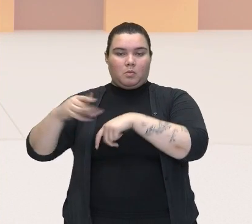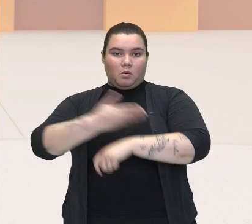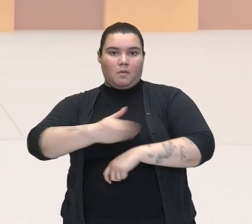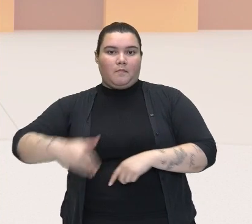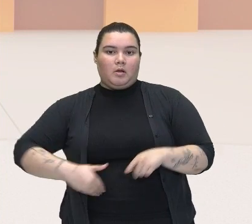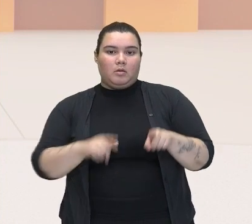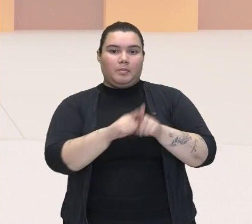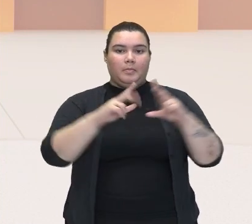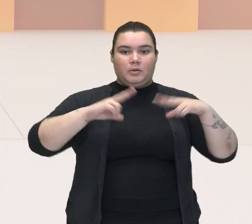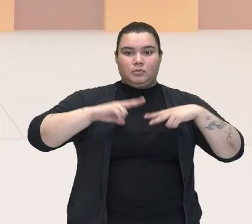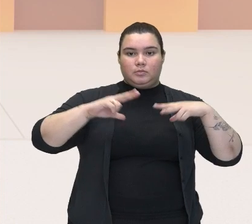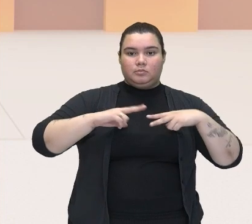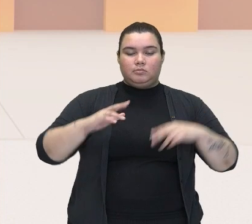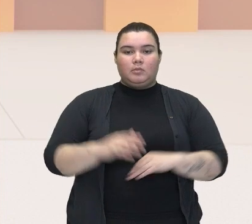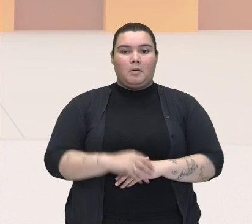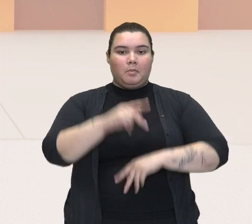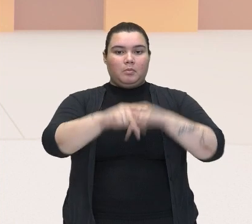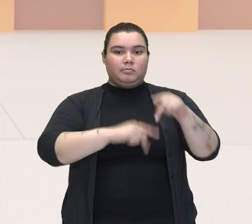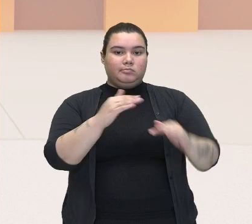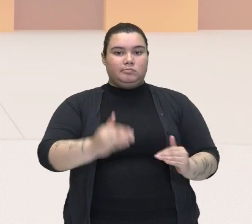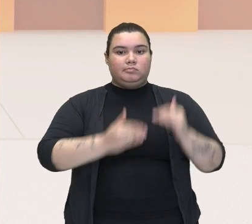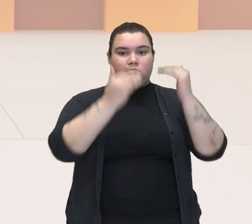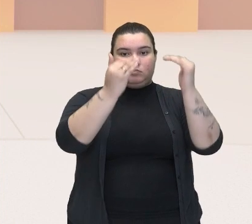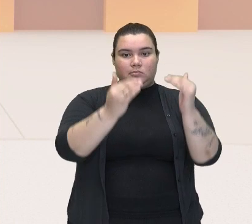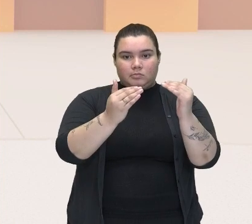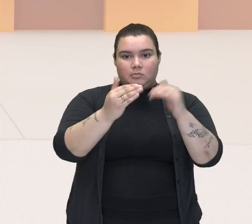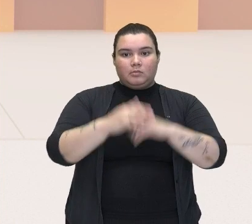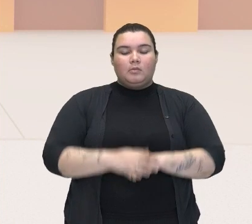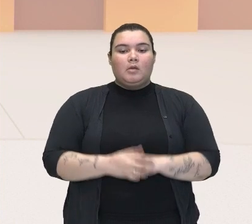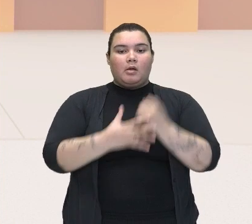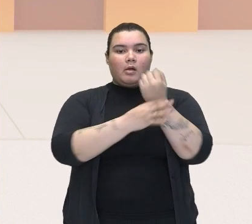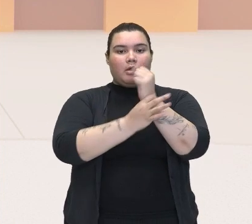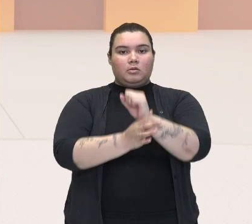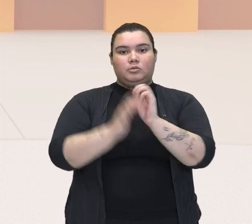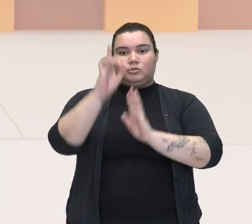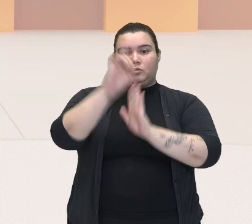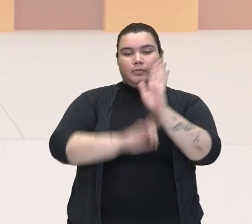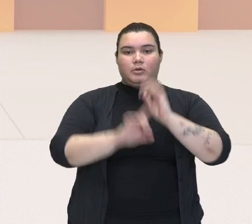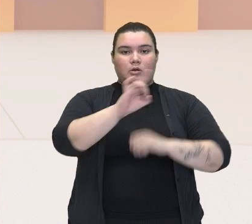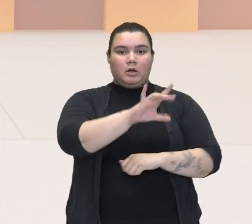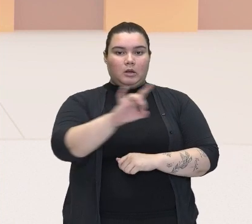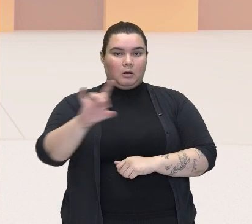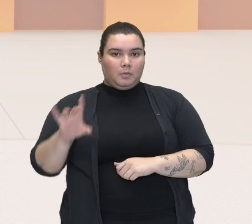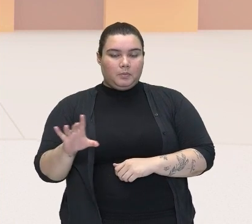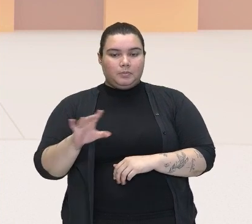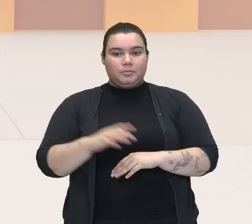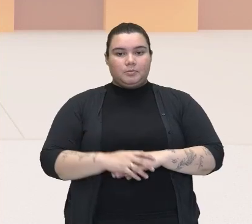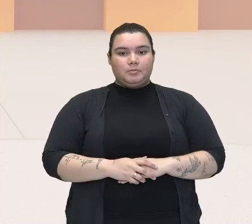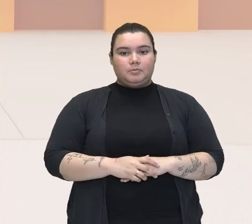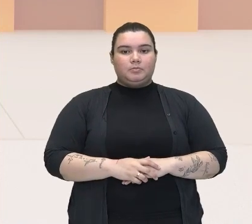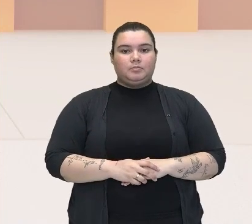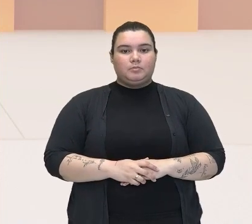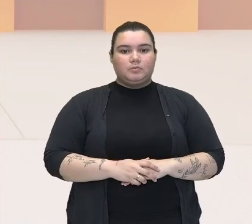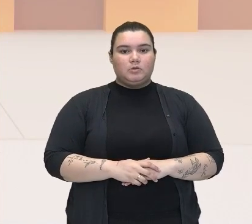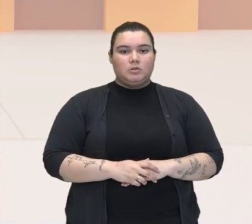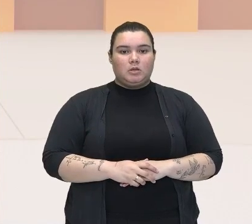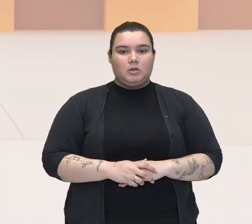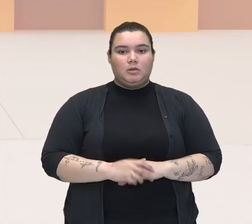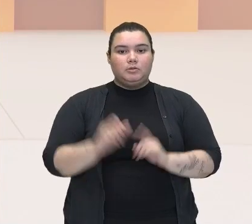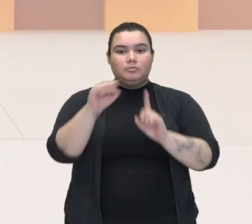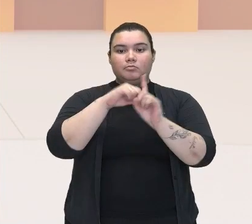e o privado, soberania popular, Estado mínimo, garantia dos direitos individuais. E,